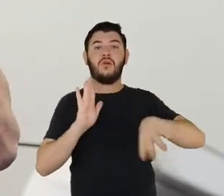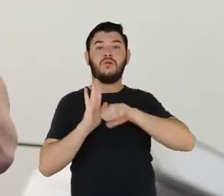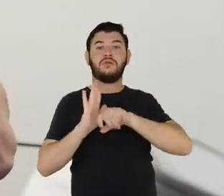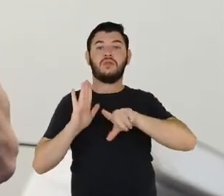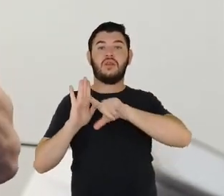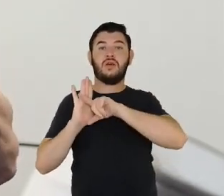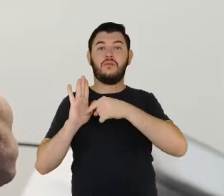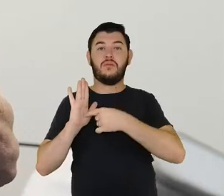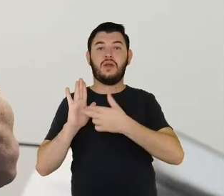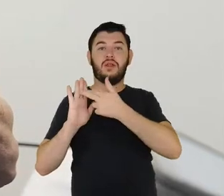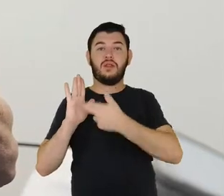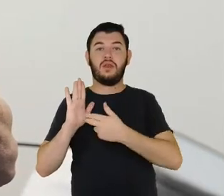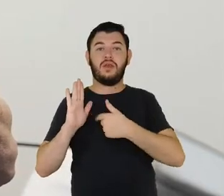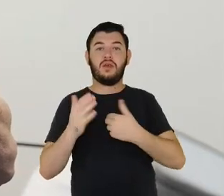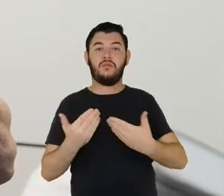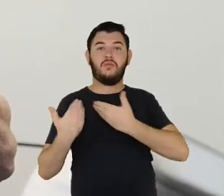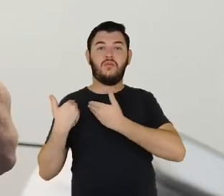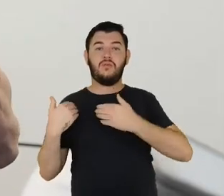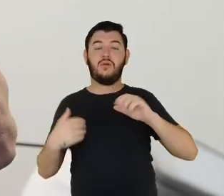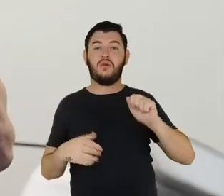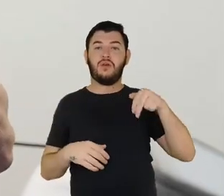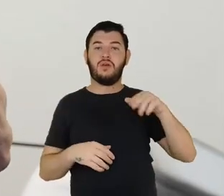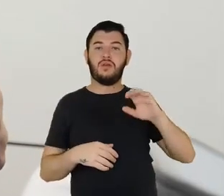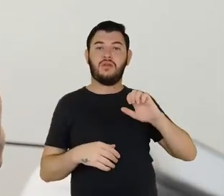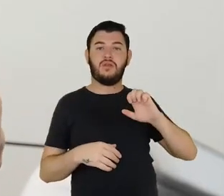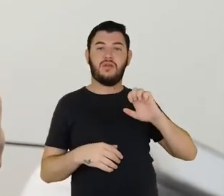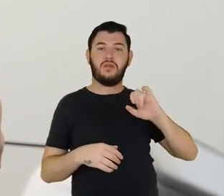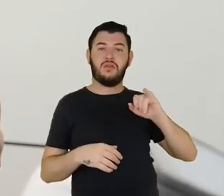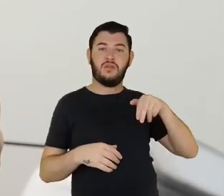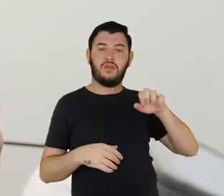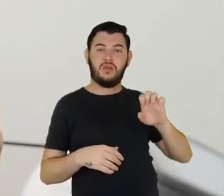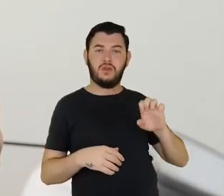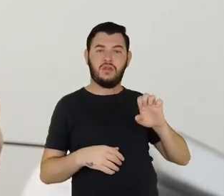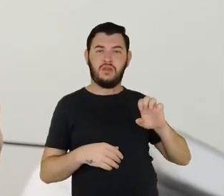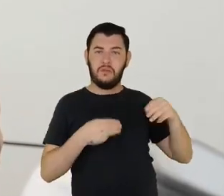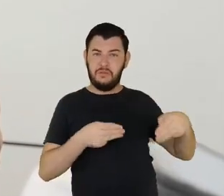é um ministério que cuida de cinema. Exato. É uma agência nacional